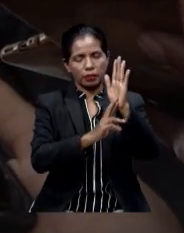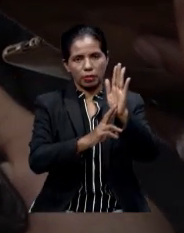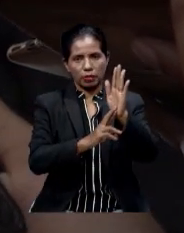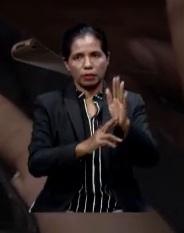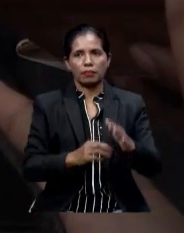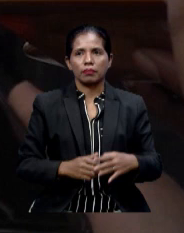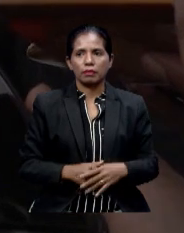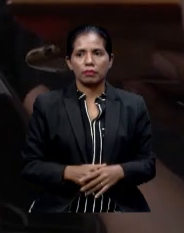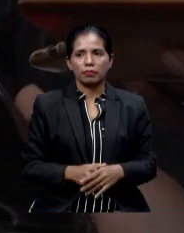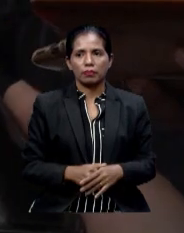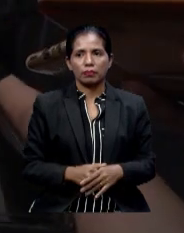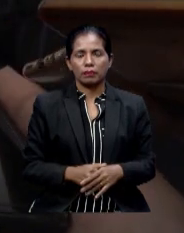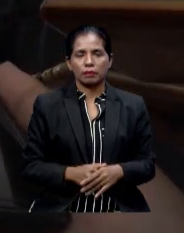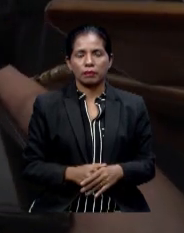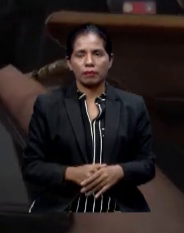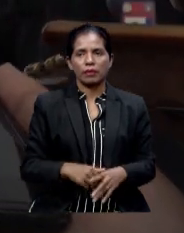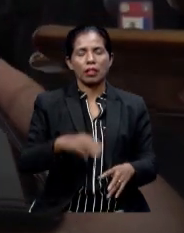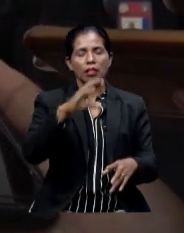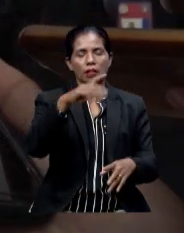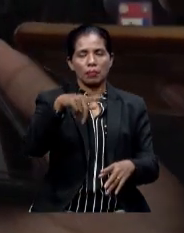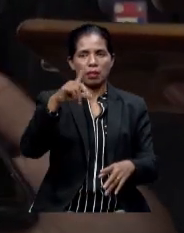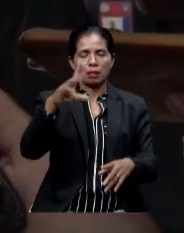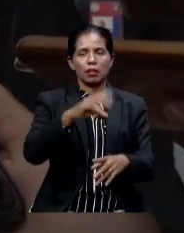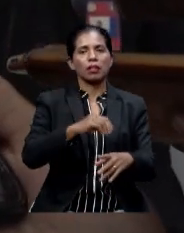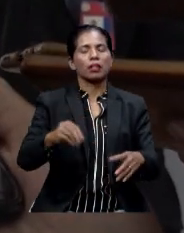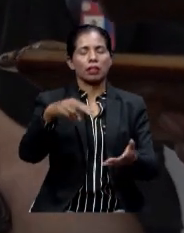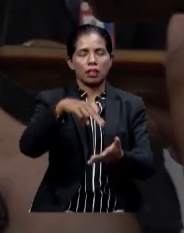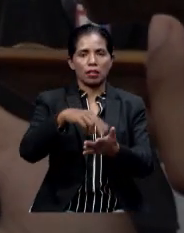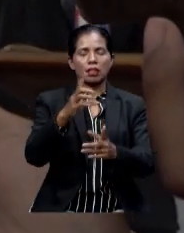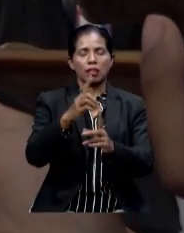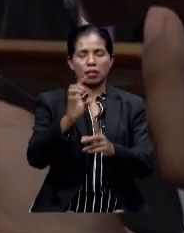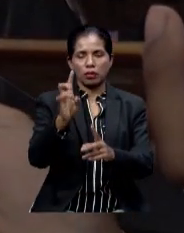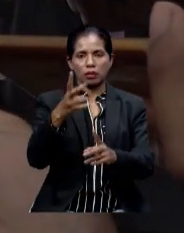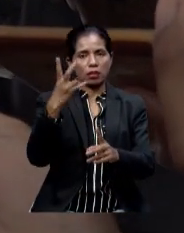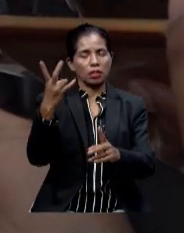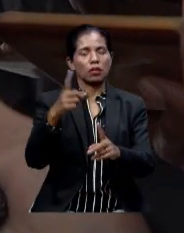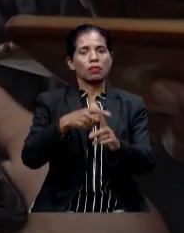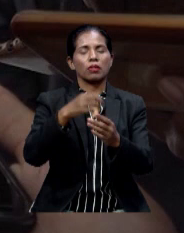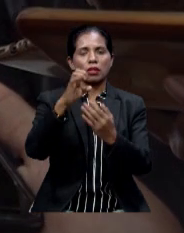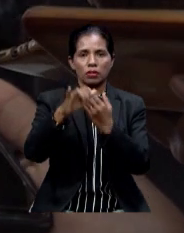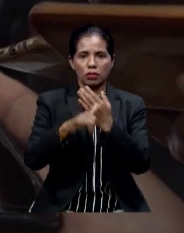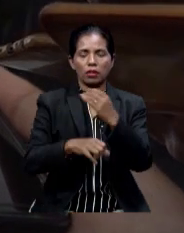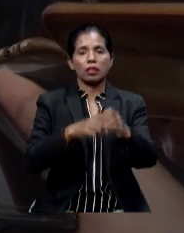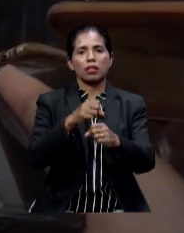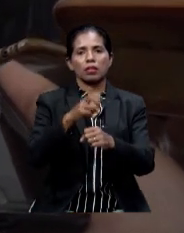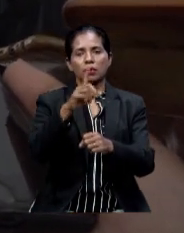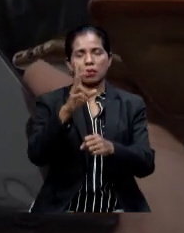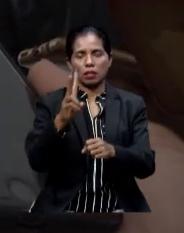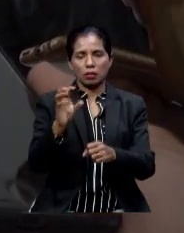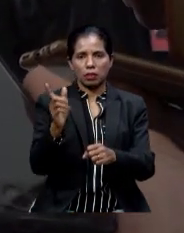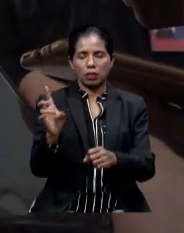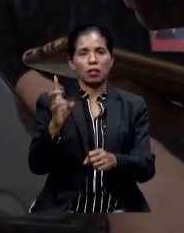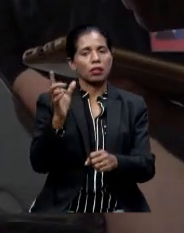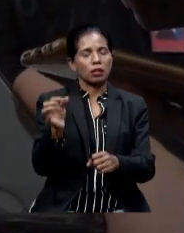bilhão. CPLP estabelece que a Loran Sanulu Resenhitu, Fulanzuilu, tinha reunido a Tucia Sianulu